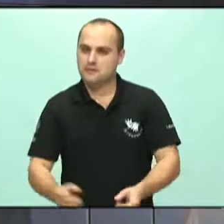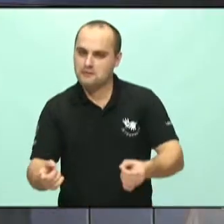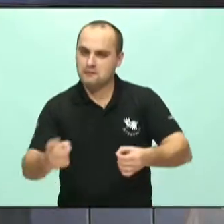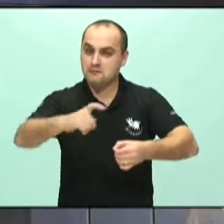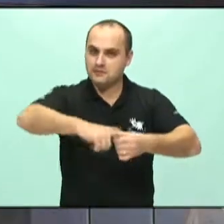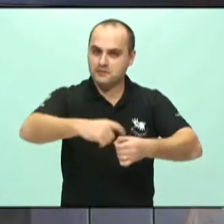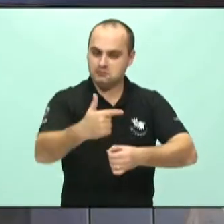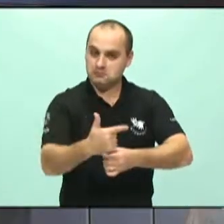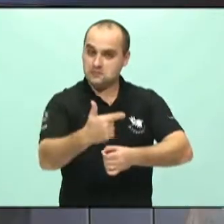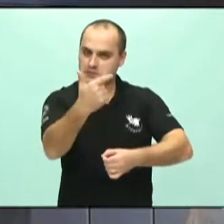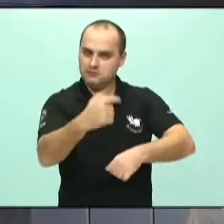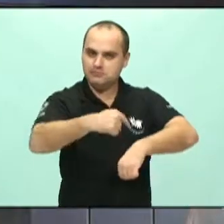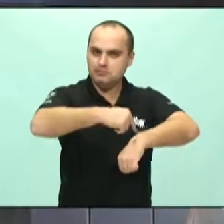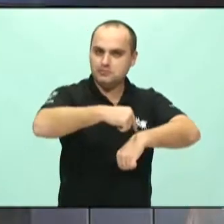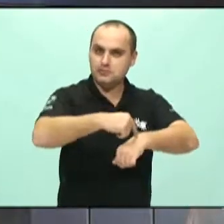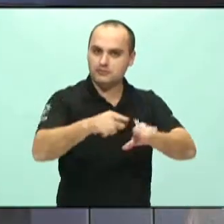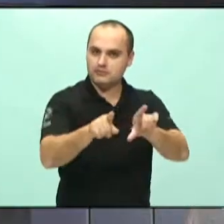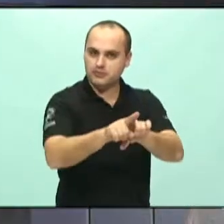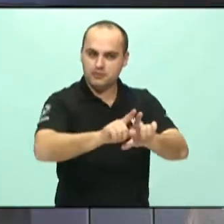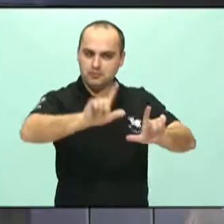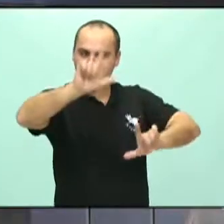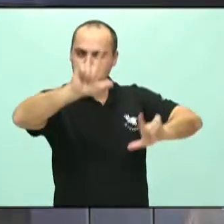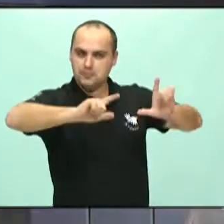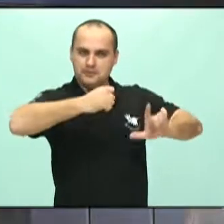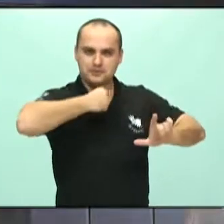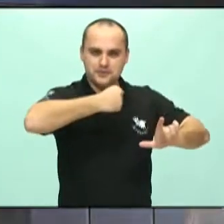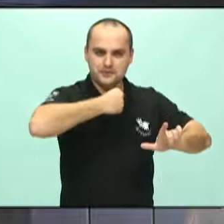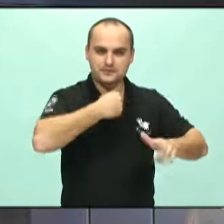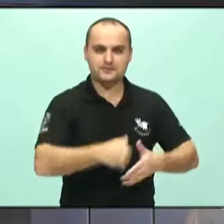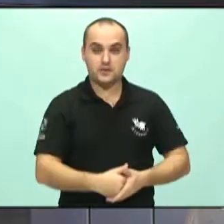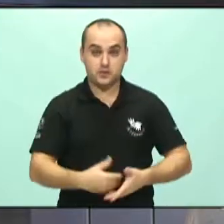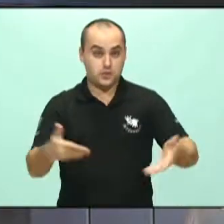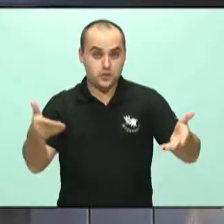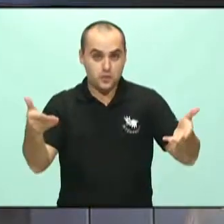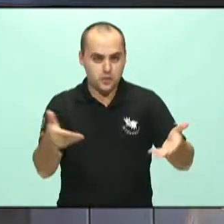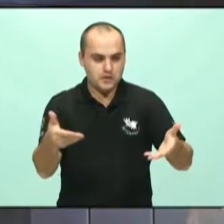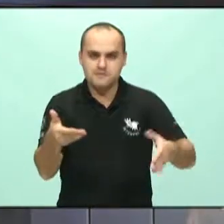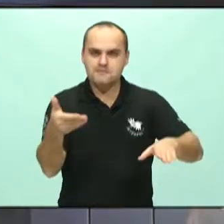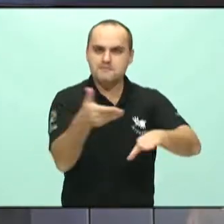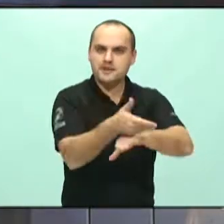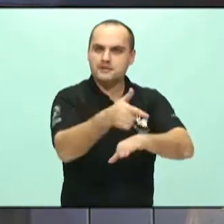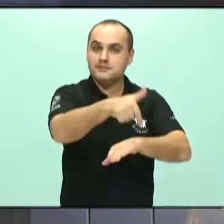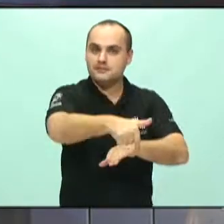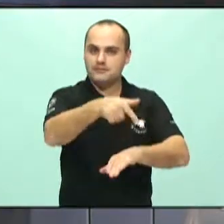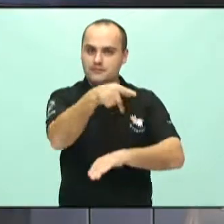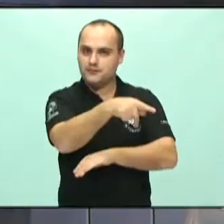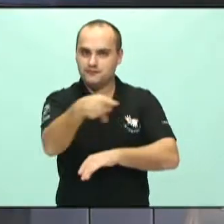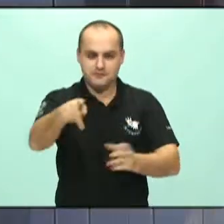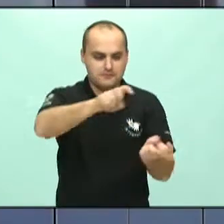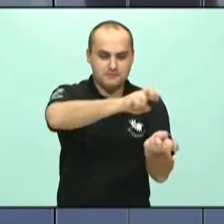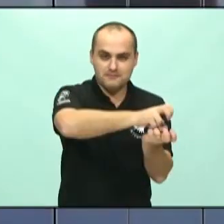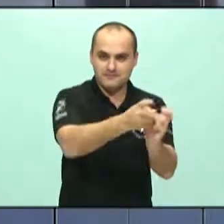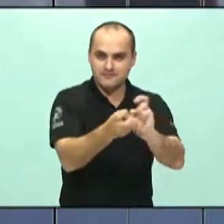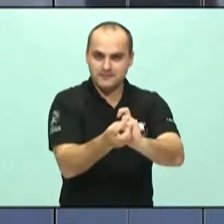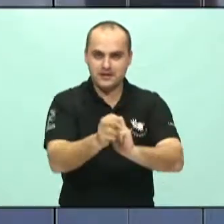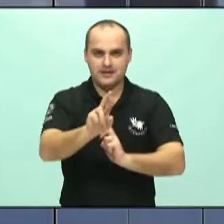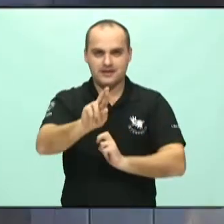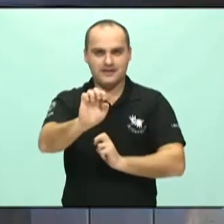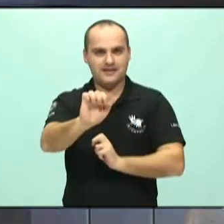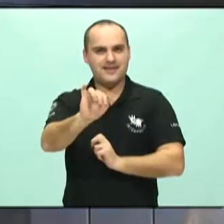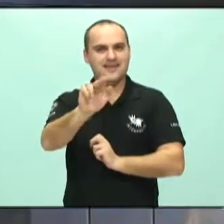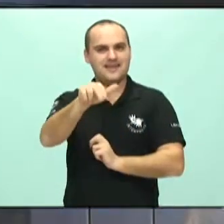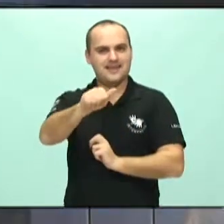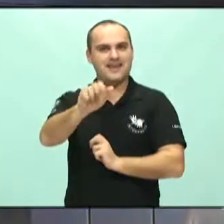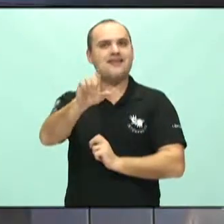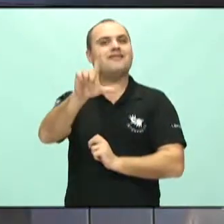Voltamos com o segundo bloco do Câmara Aberta. Hoje participam conosco o professor de capoeira Reinaldo Velasquez e